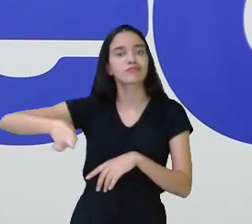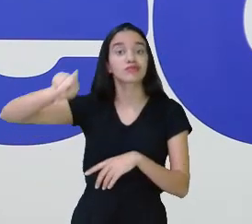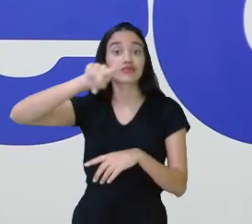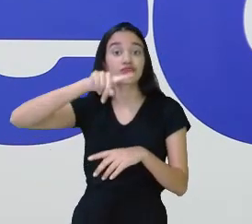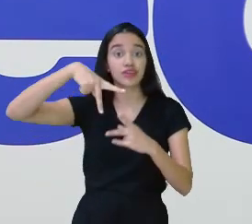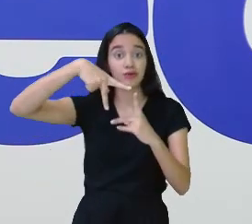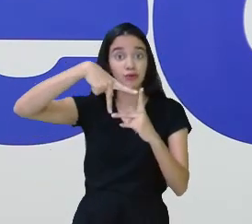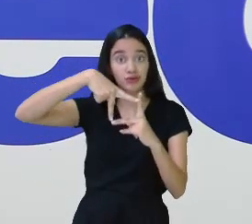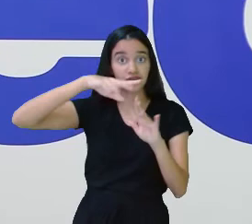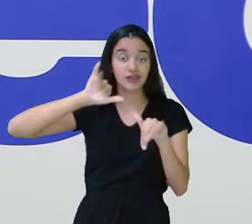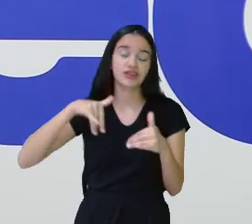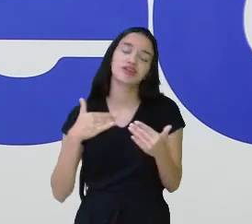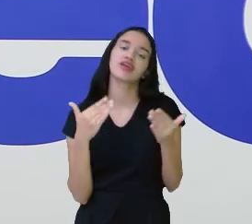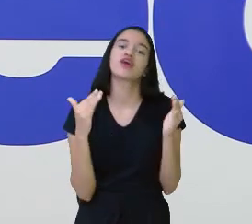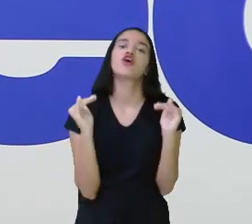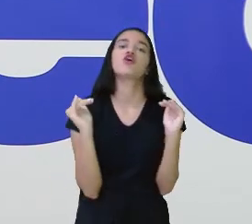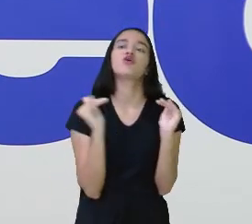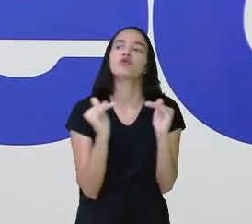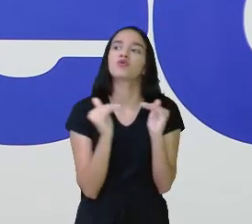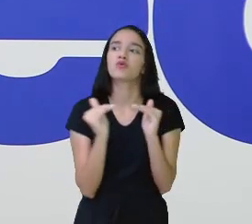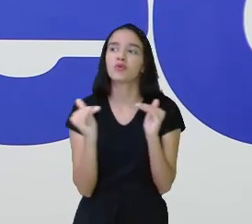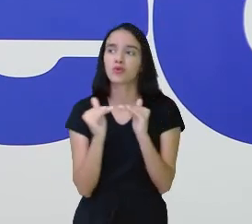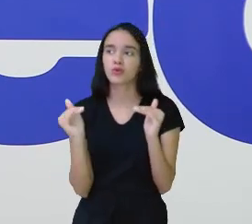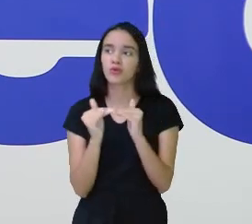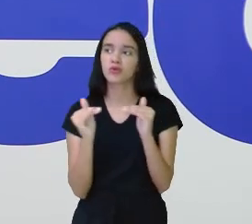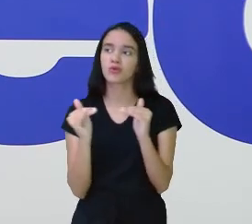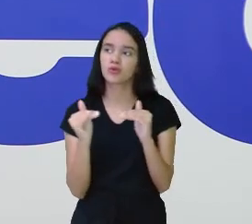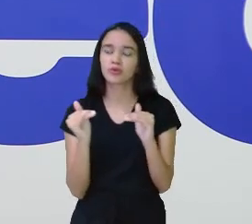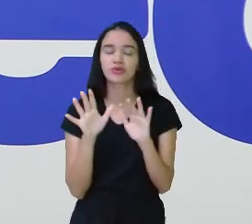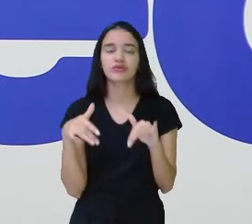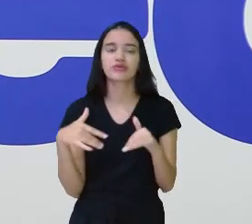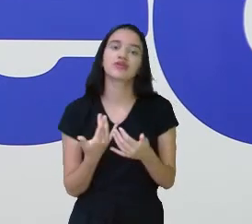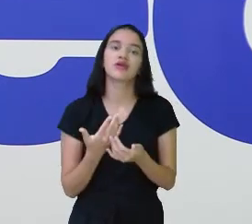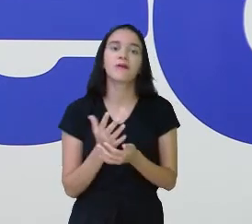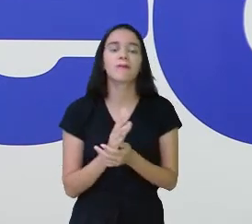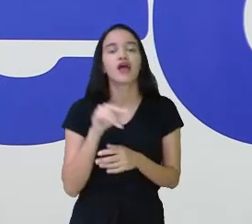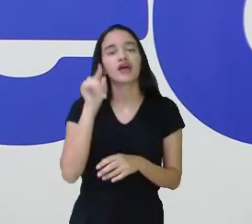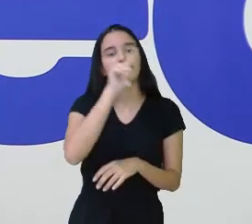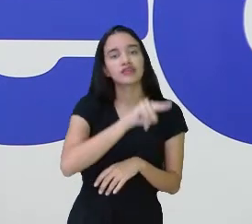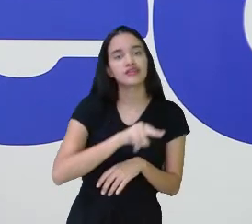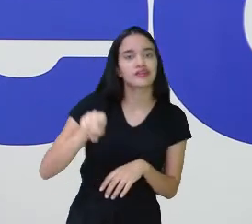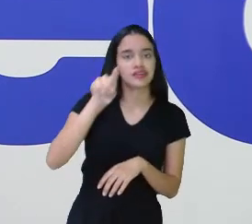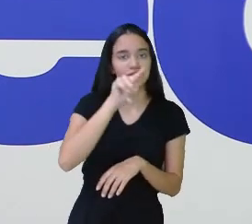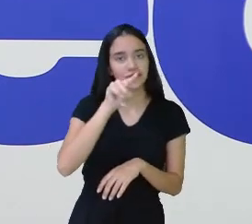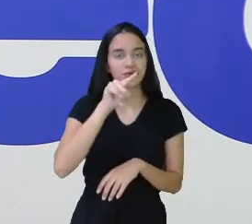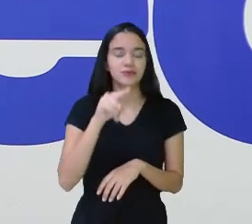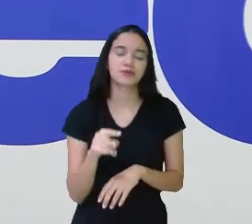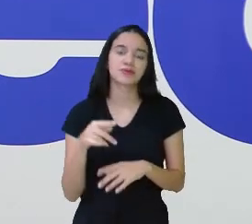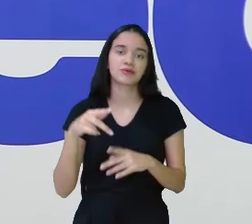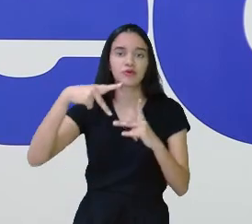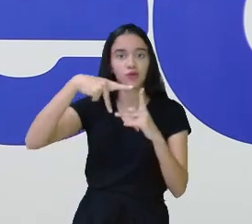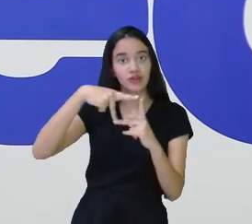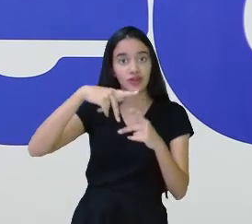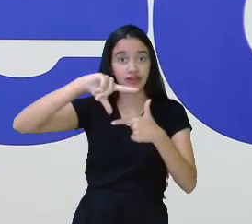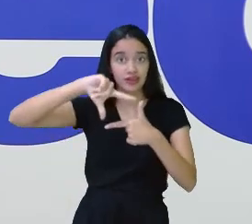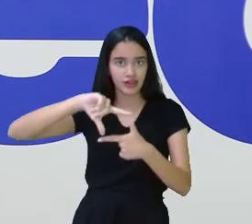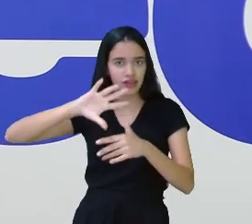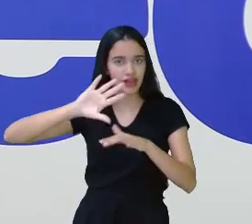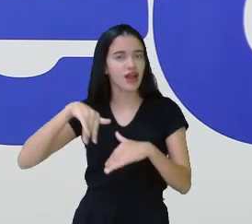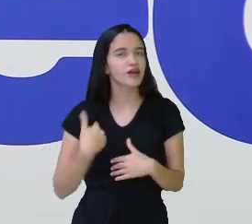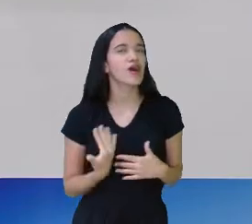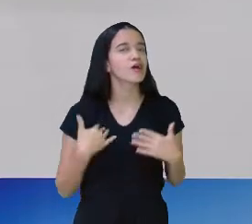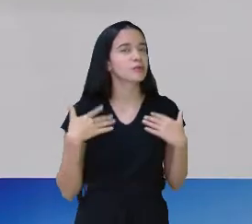Aí Janiele concordou com triângulo, quadrado e retângulo, e o Jean colocou círculo, quadrado e retângulo.